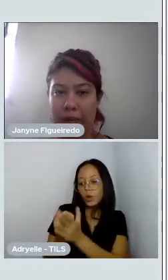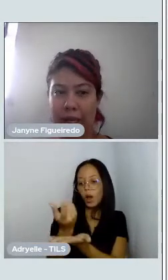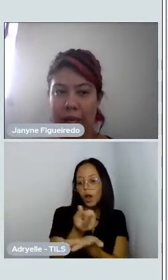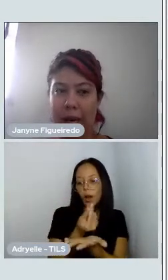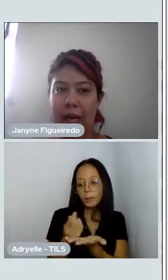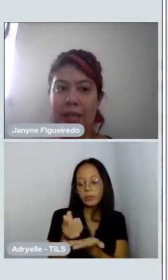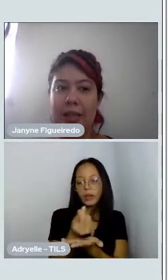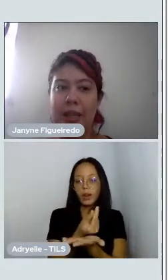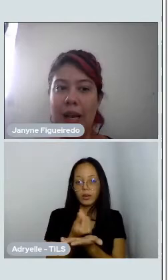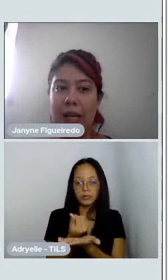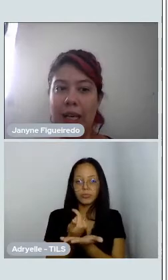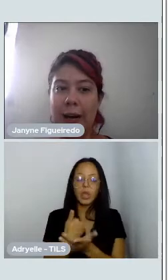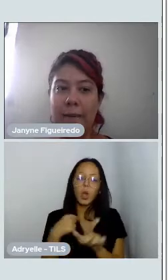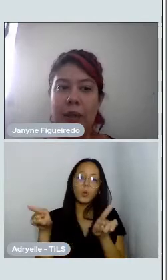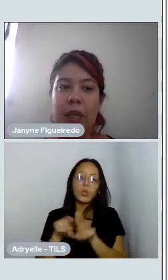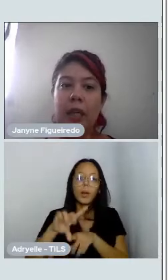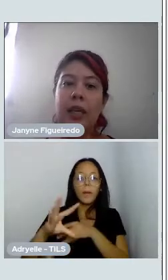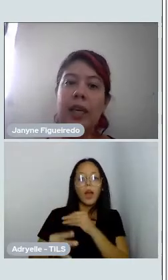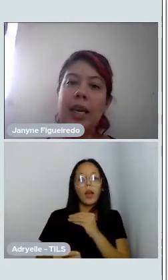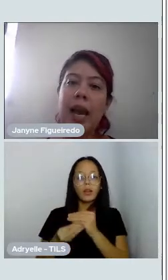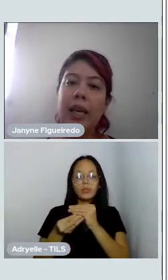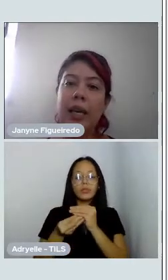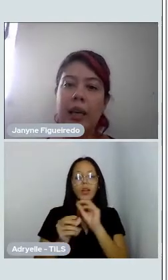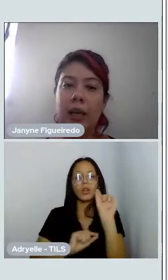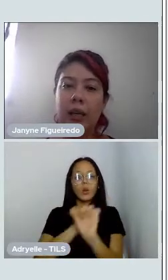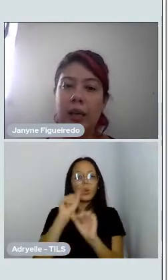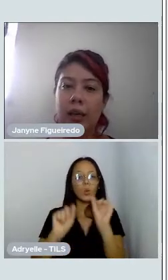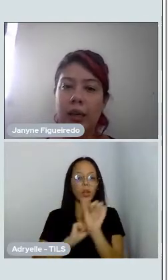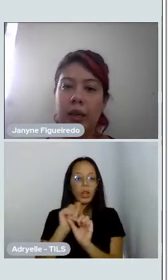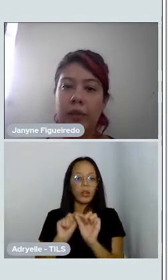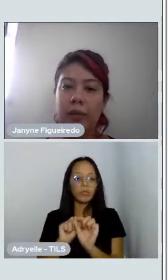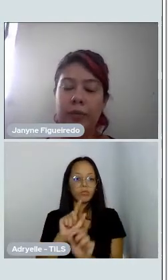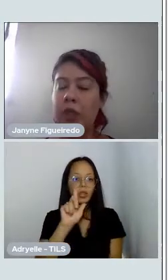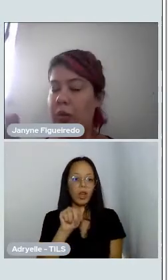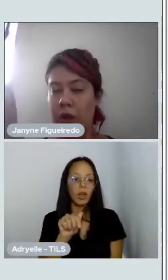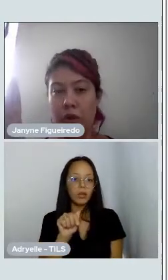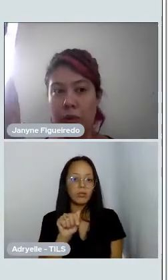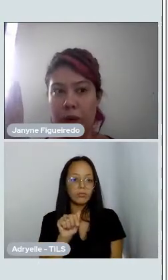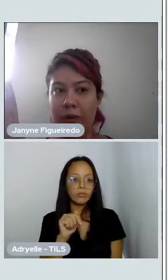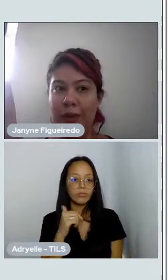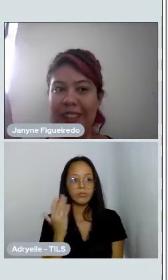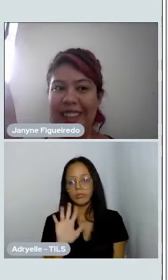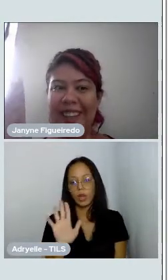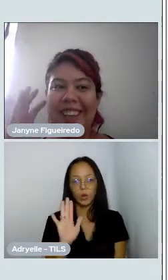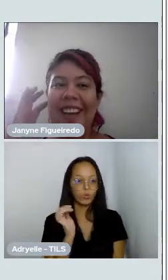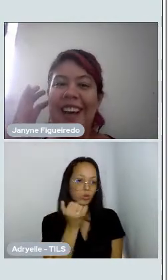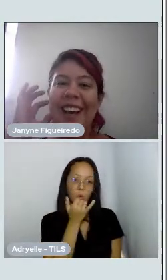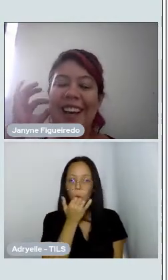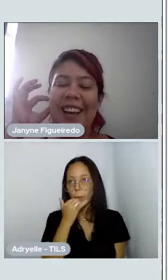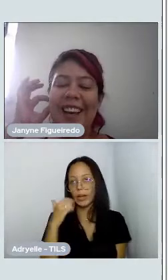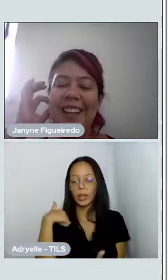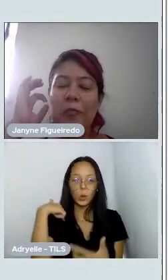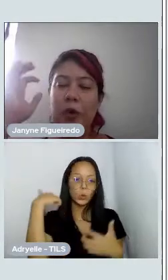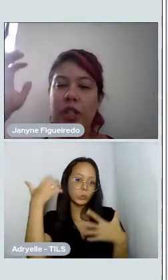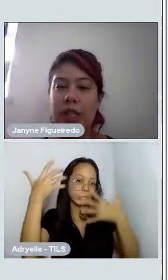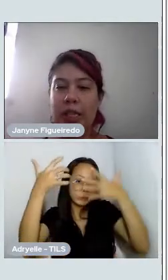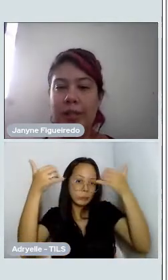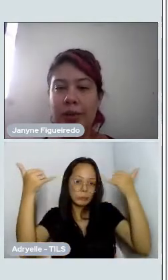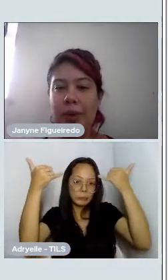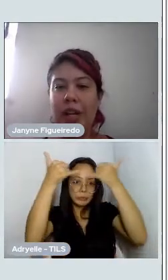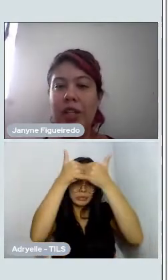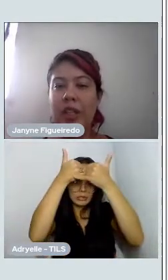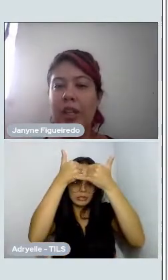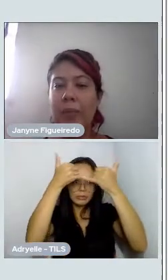eu também acrescentaria que aí, não, desculpa, confundi.